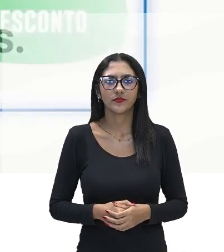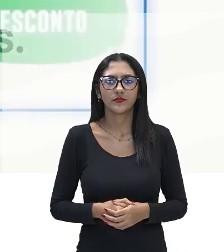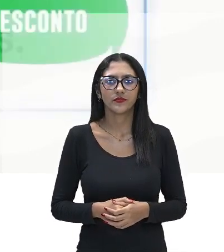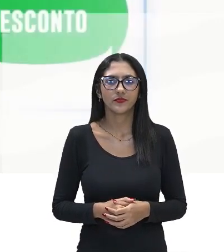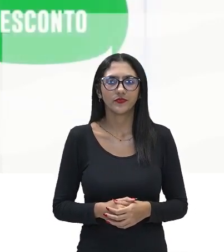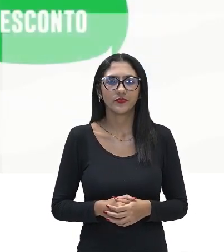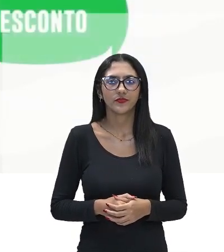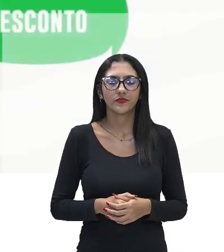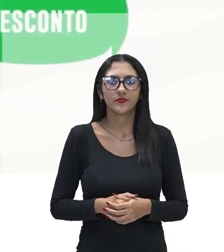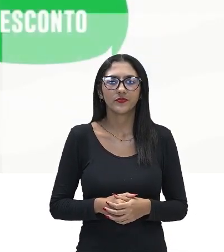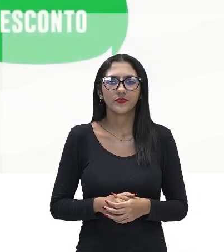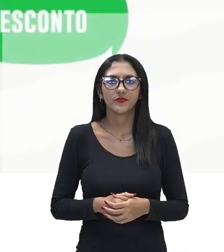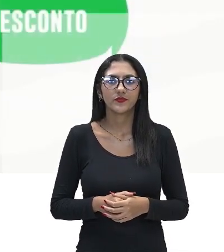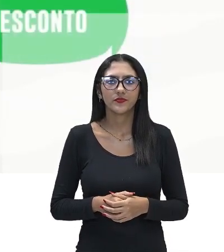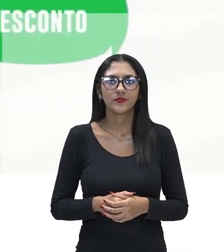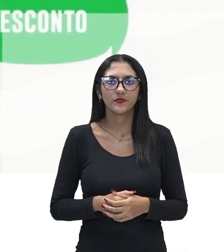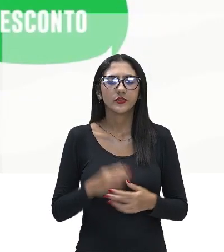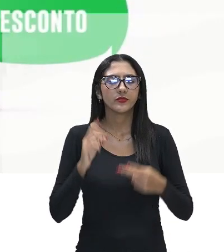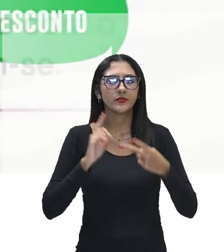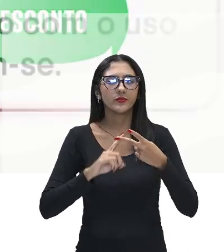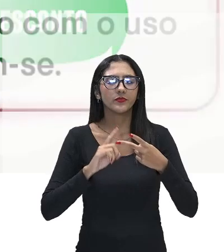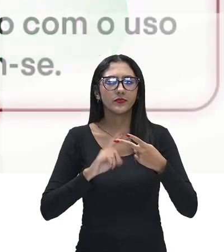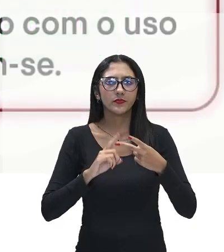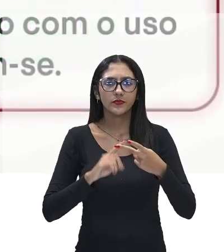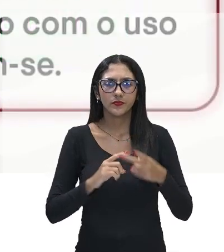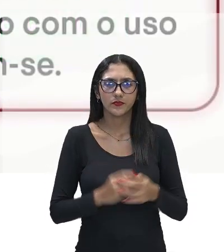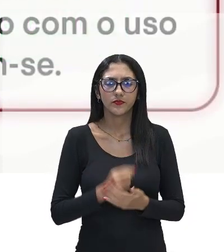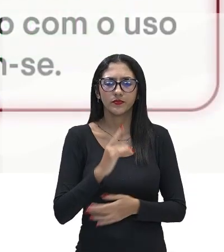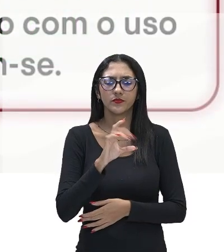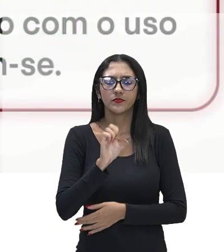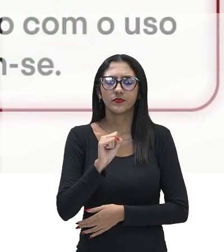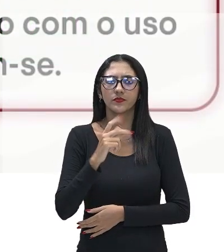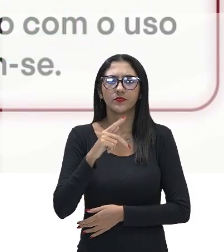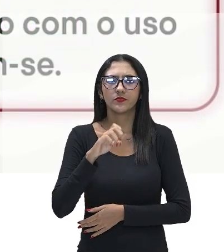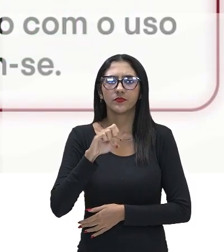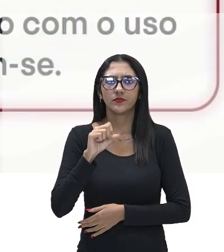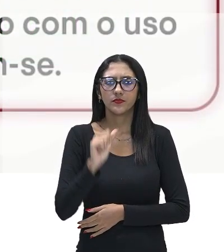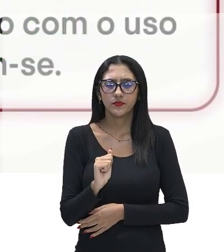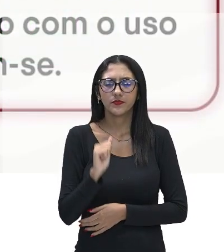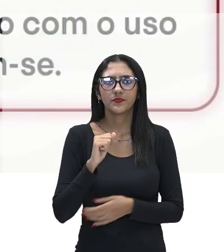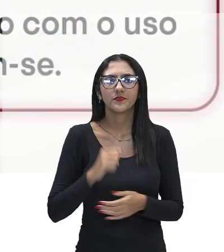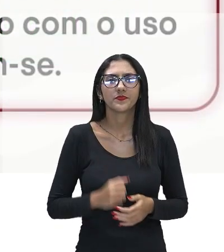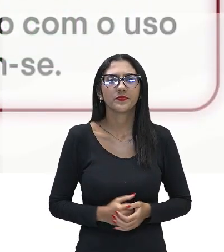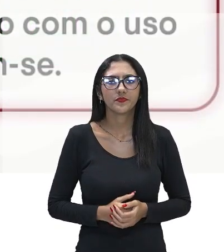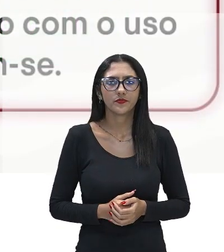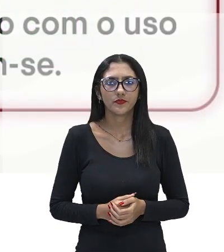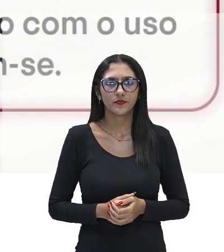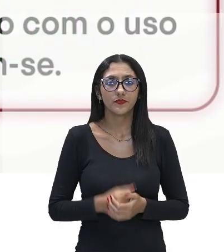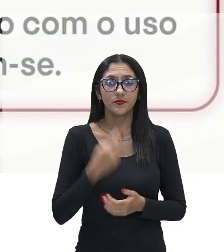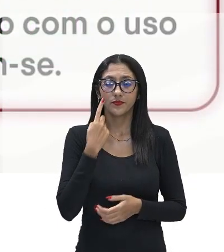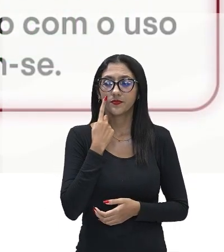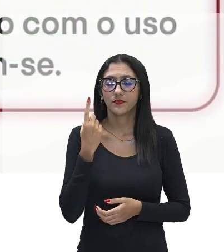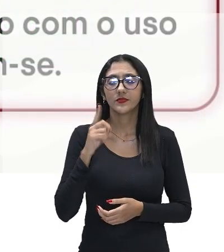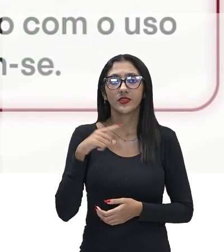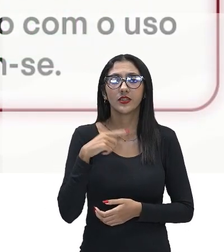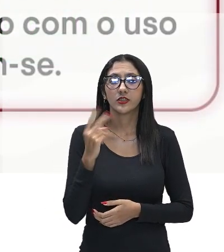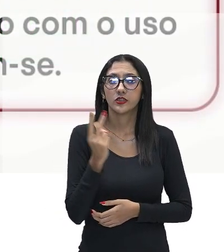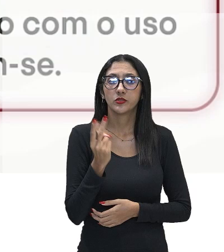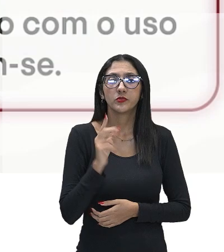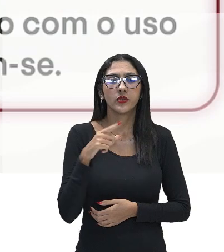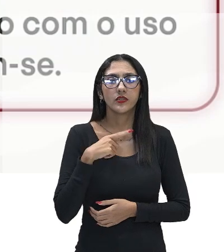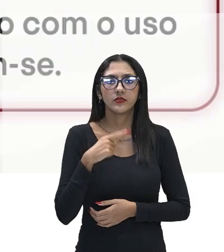aí, professor Mário. Agora, despesas. Despesa. As despesas são